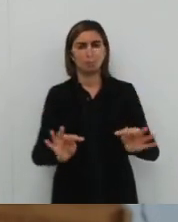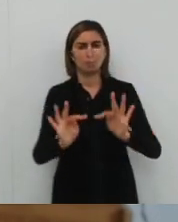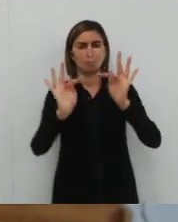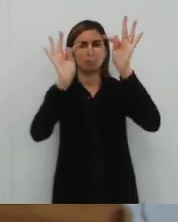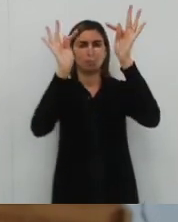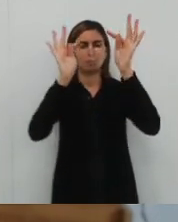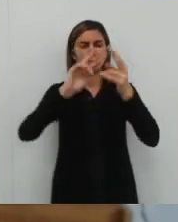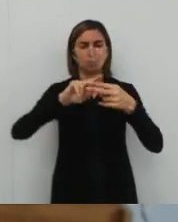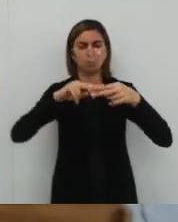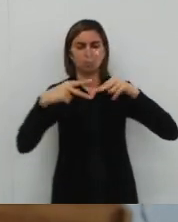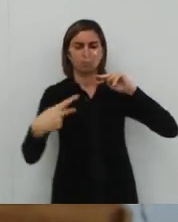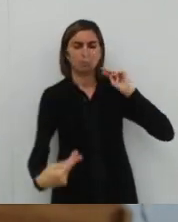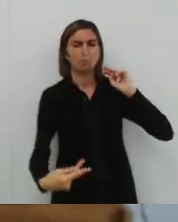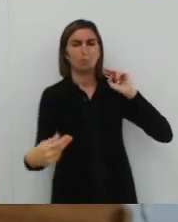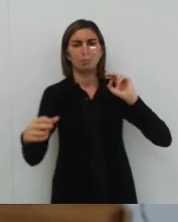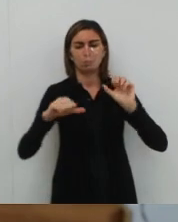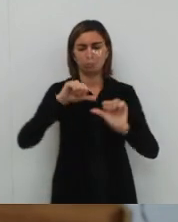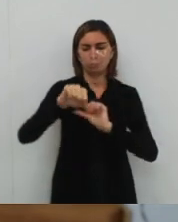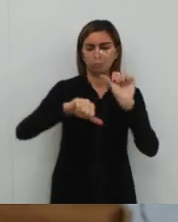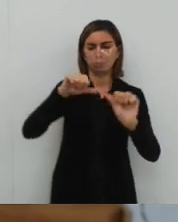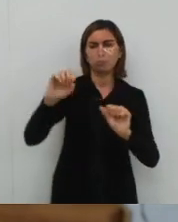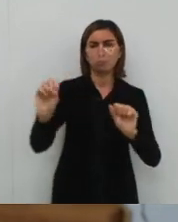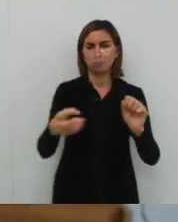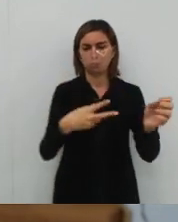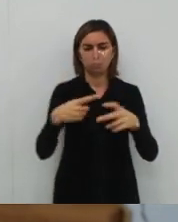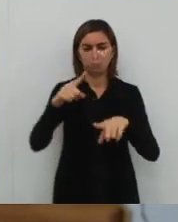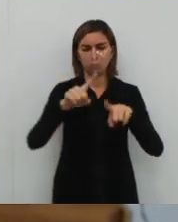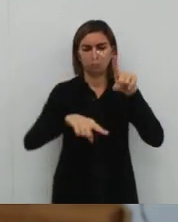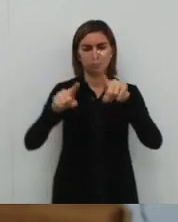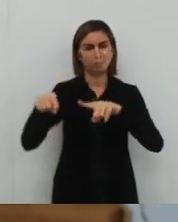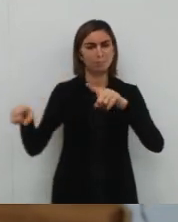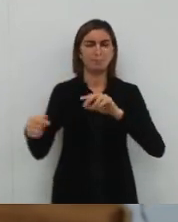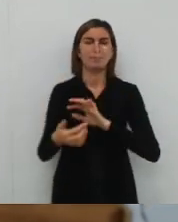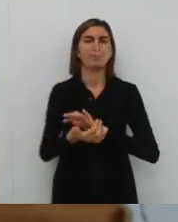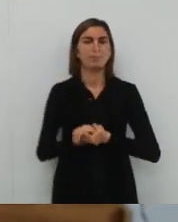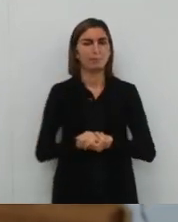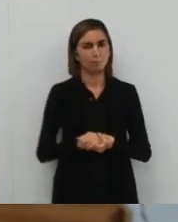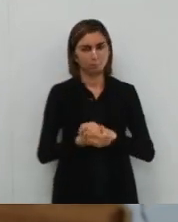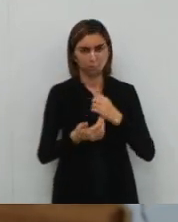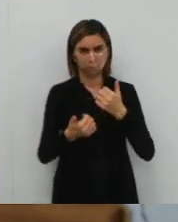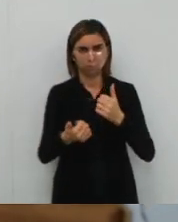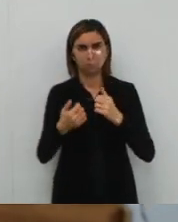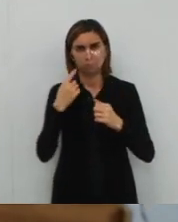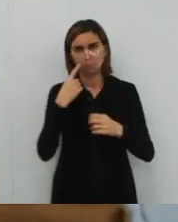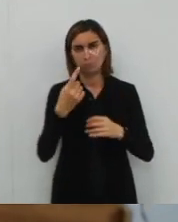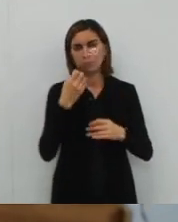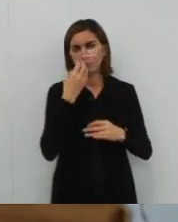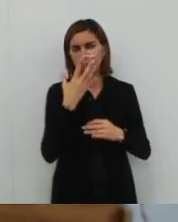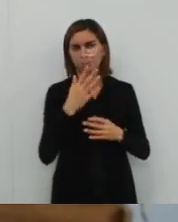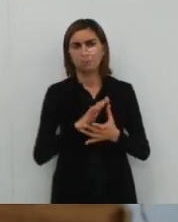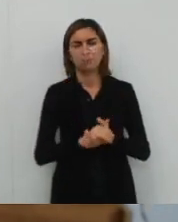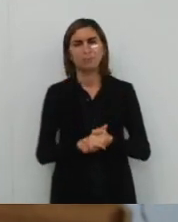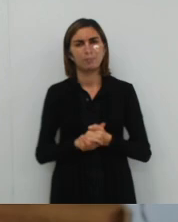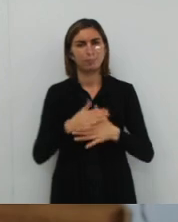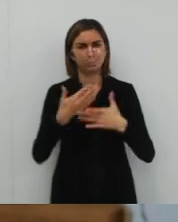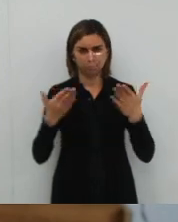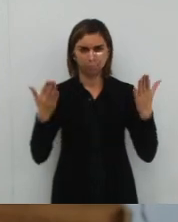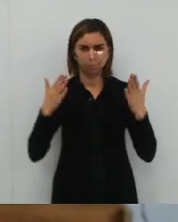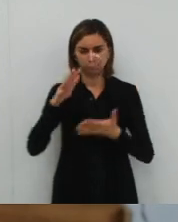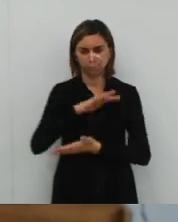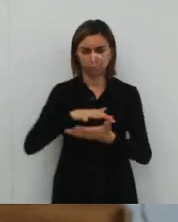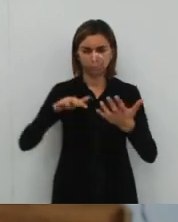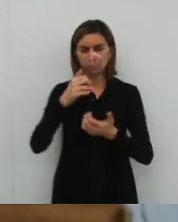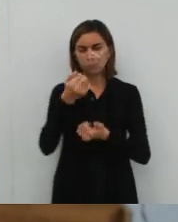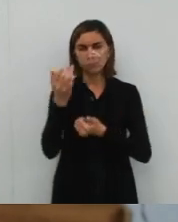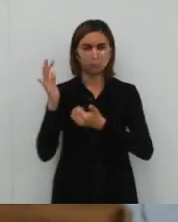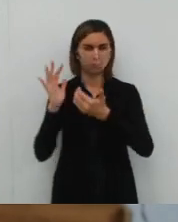na mudança aí de novas variedades, como a gente viu lá de Norman Borlaug. Tá? Bom, a Revolução Verde